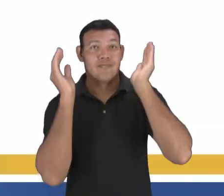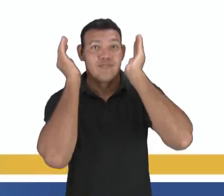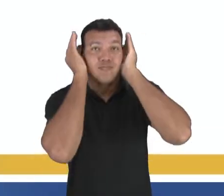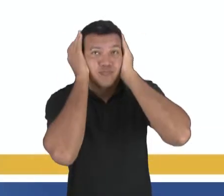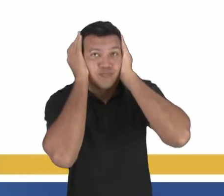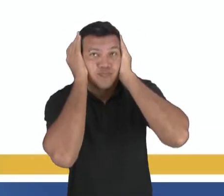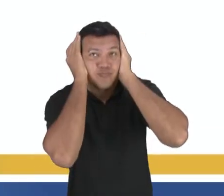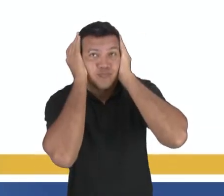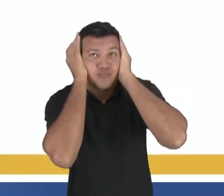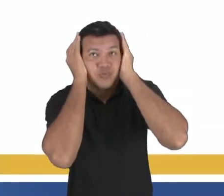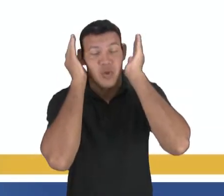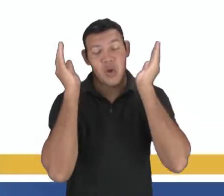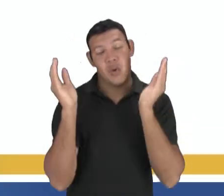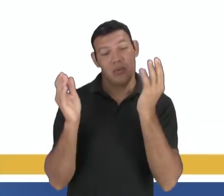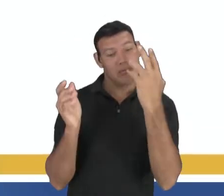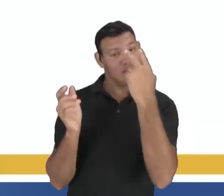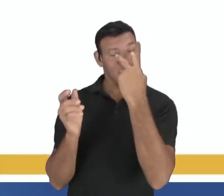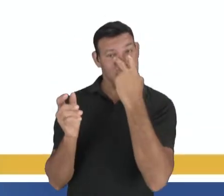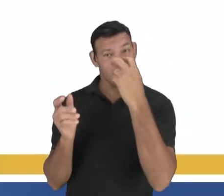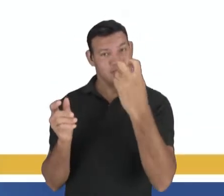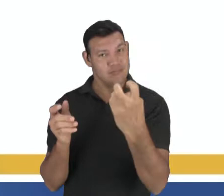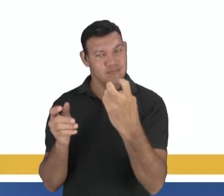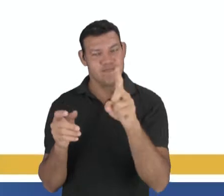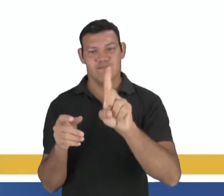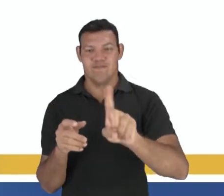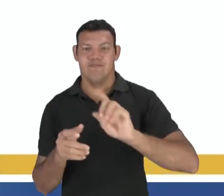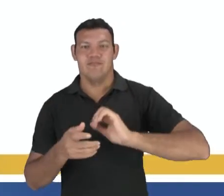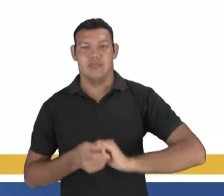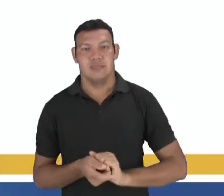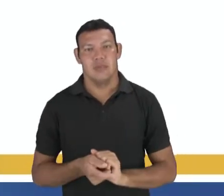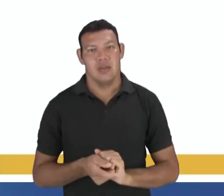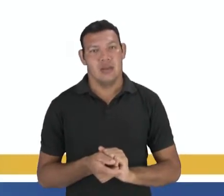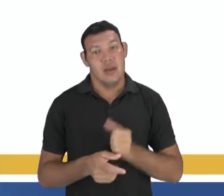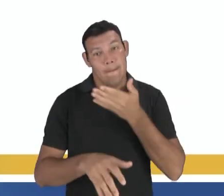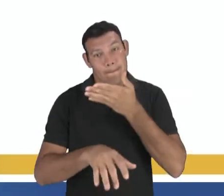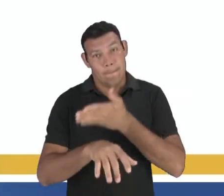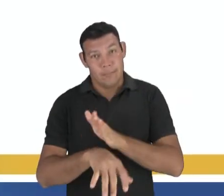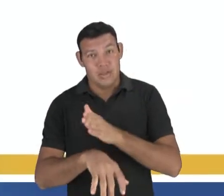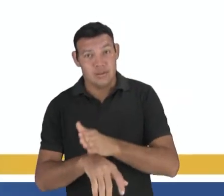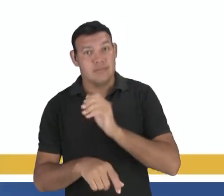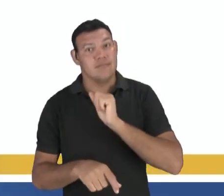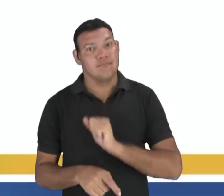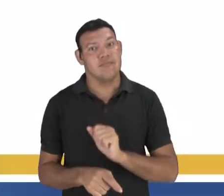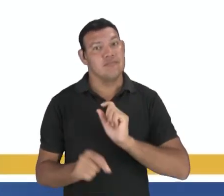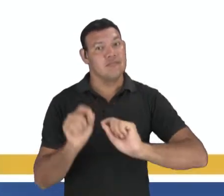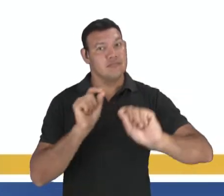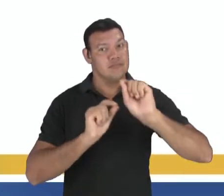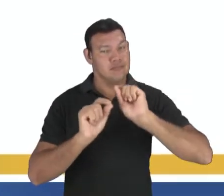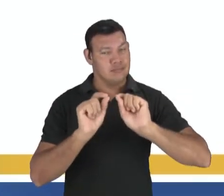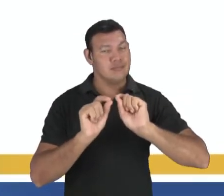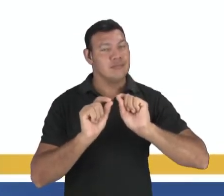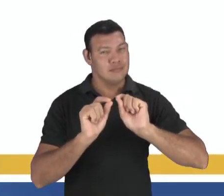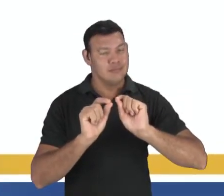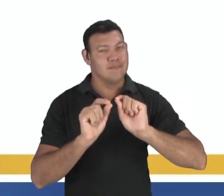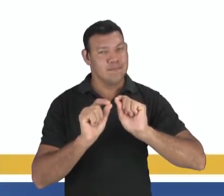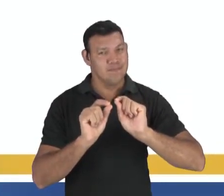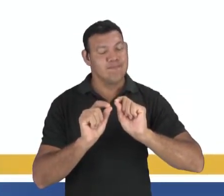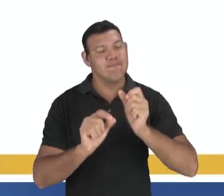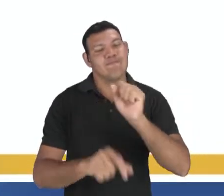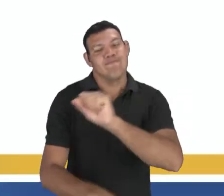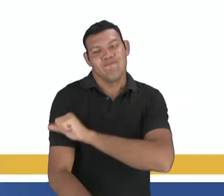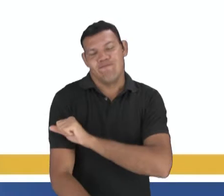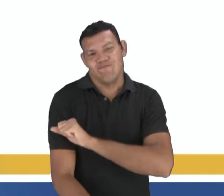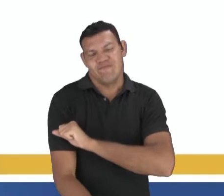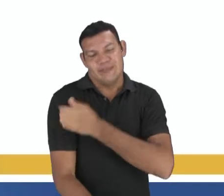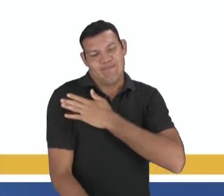Muito reflexivo sobre essa prática que, fato, muitos